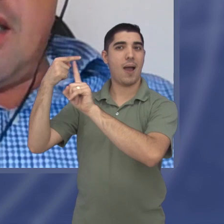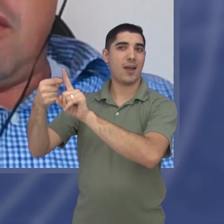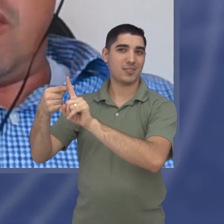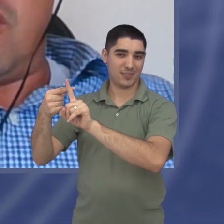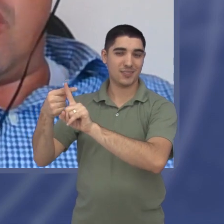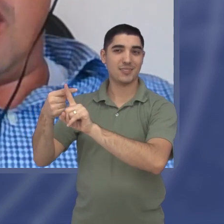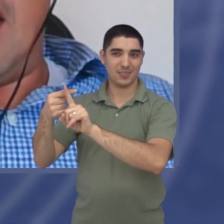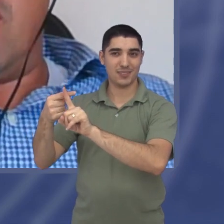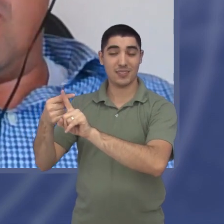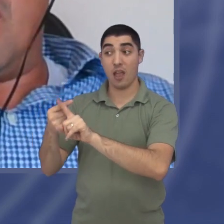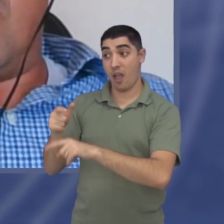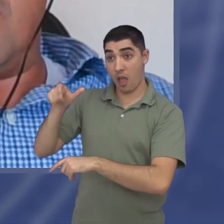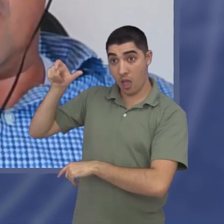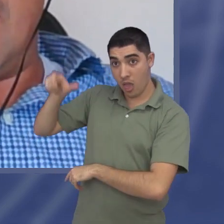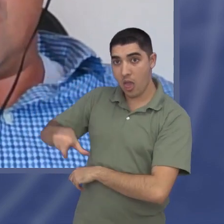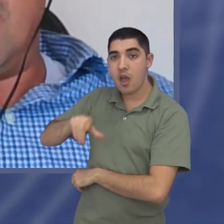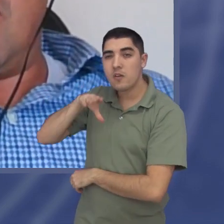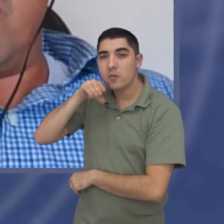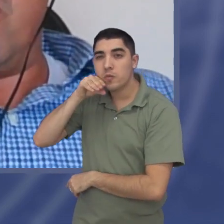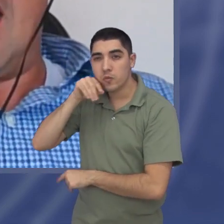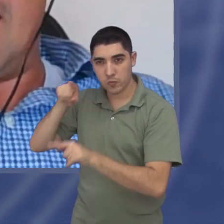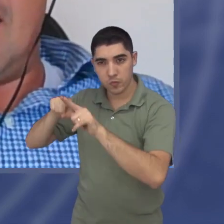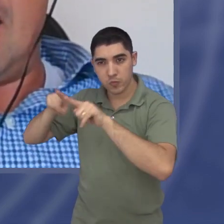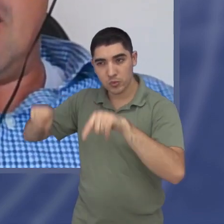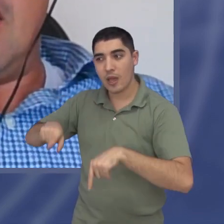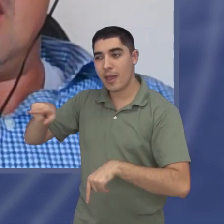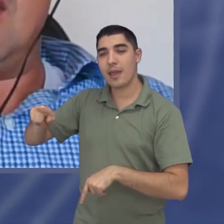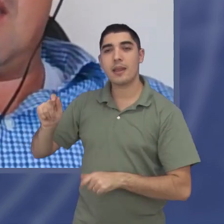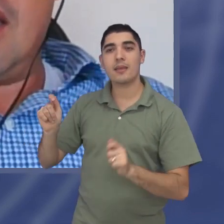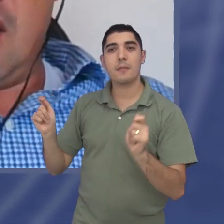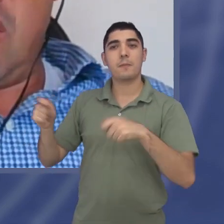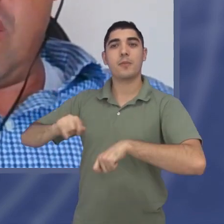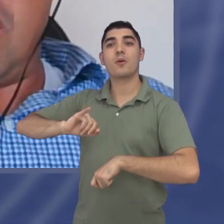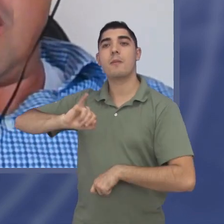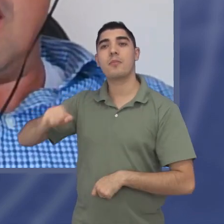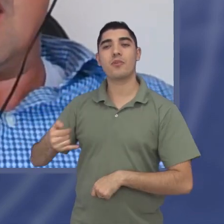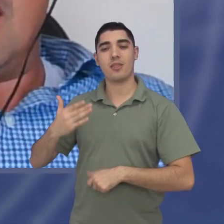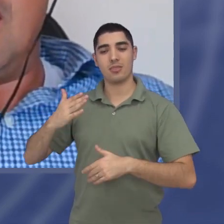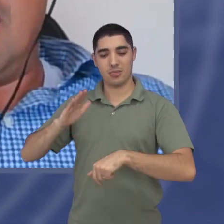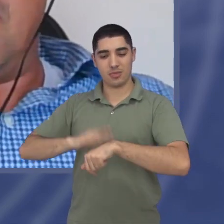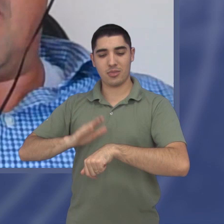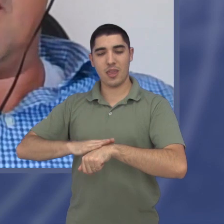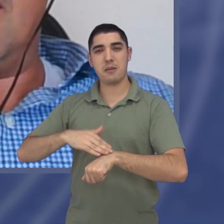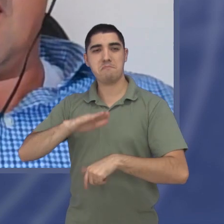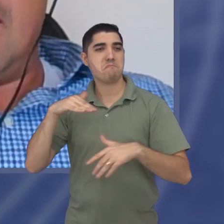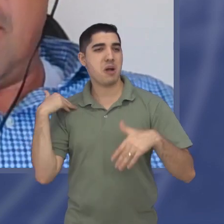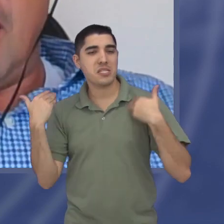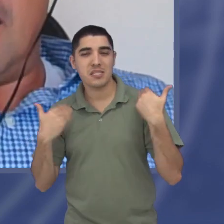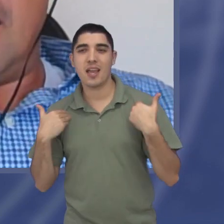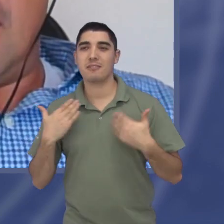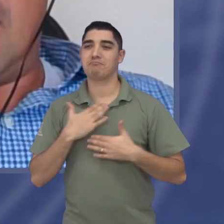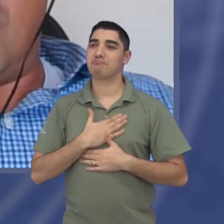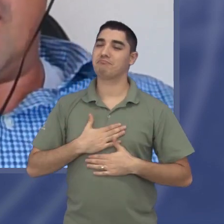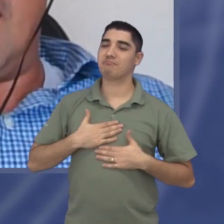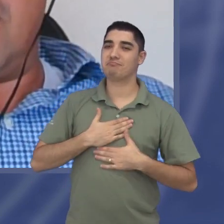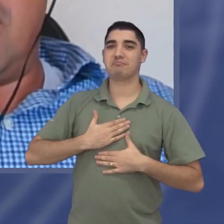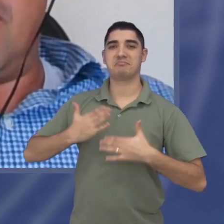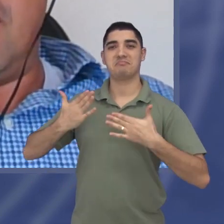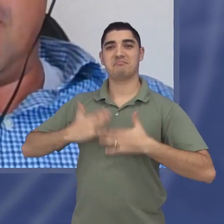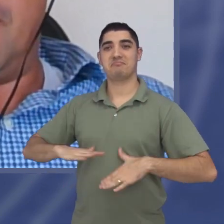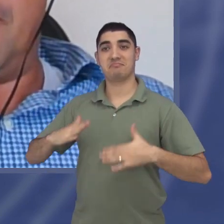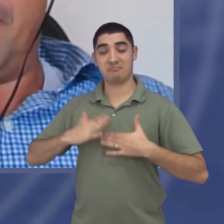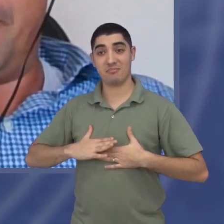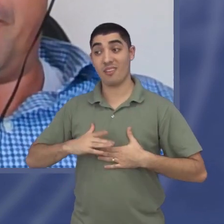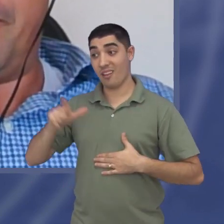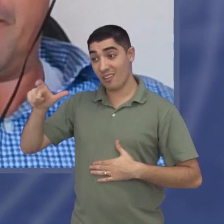dando a esse funcionário uma quantidade de tempo de lazer e descanso que impactaria também na qualidade de